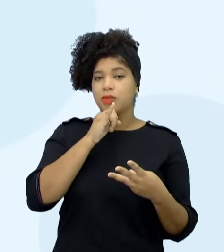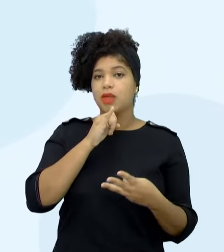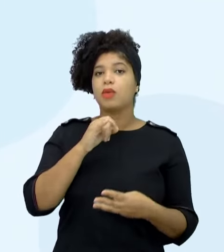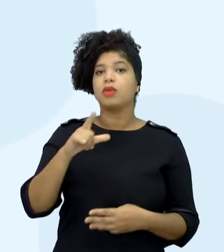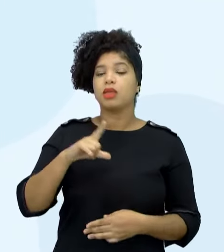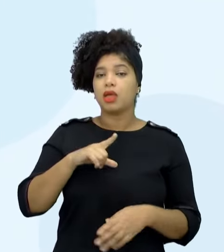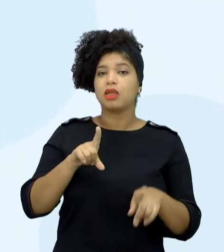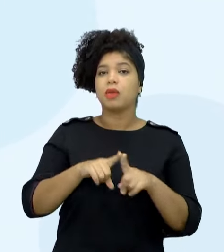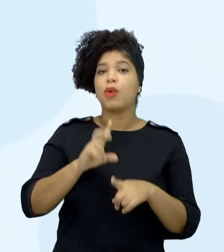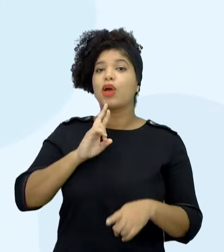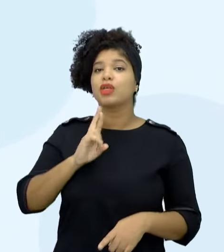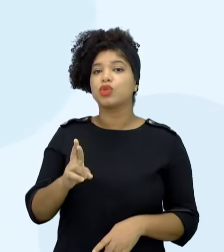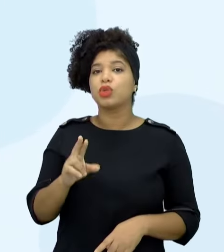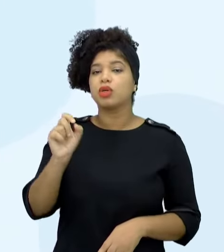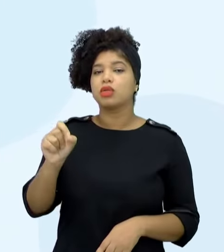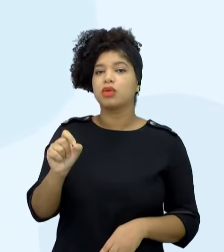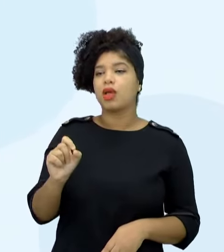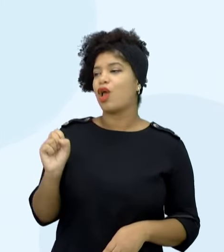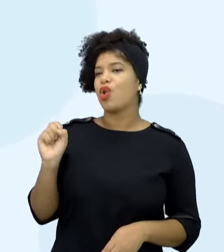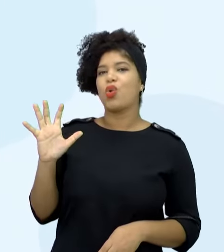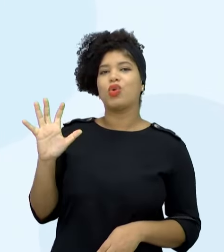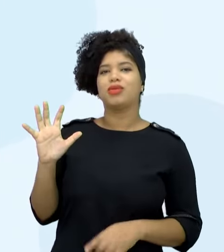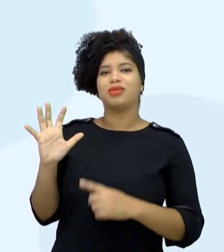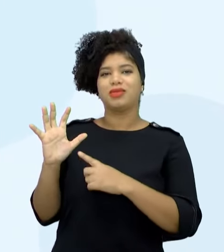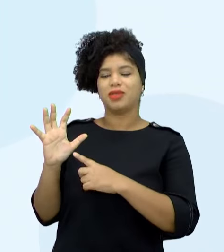energia luminosa.